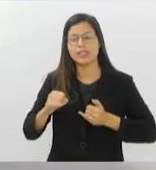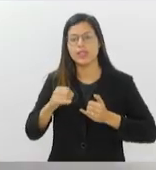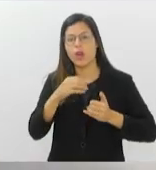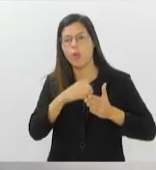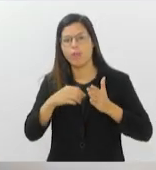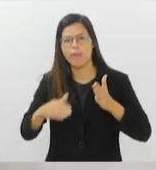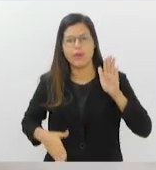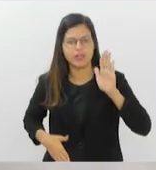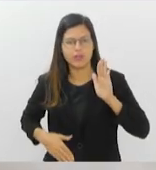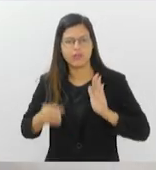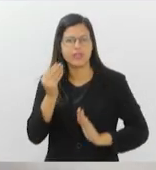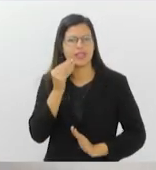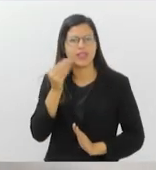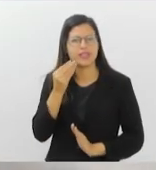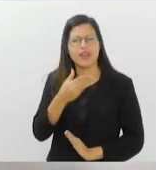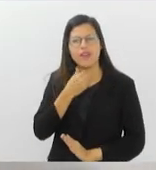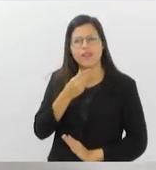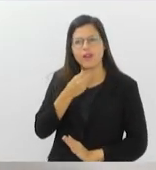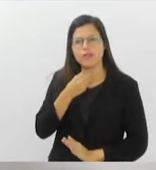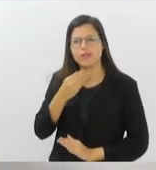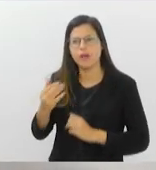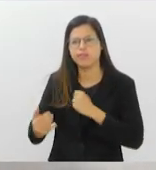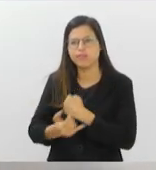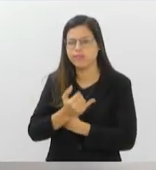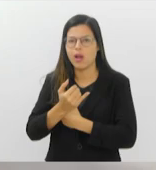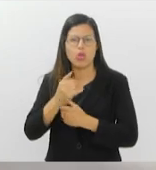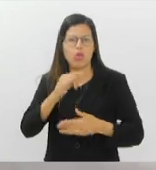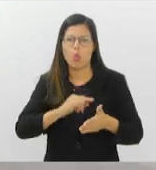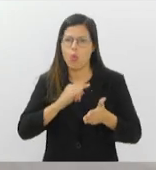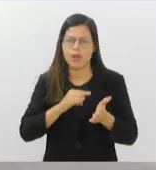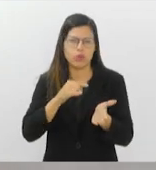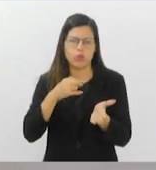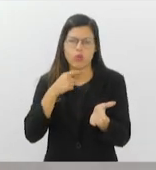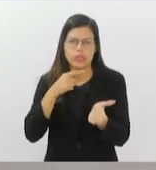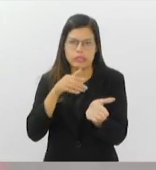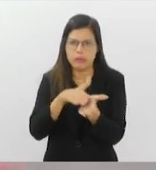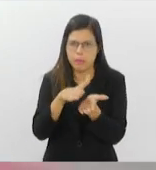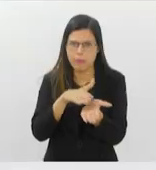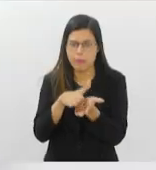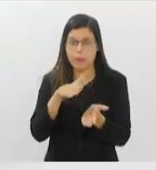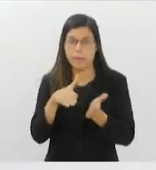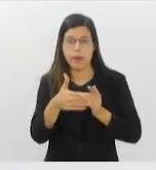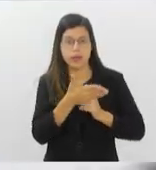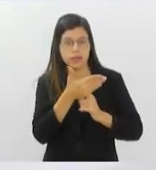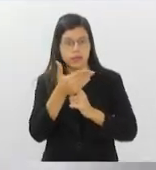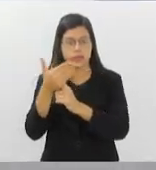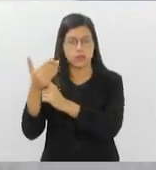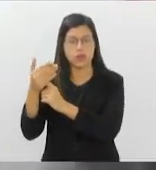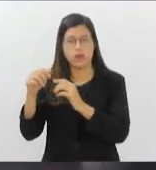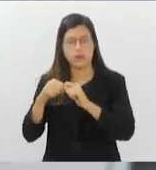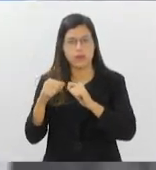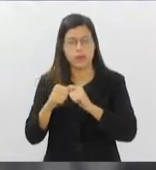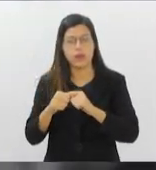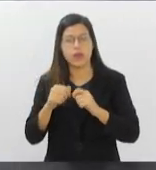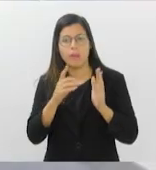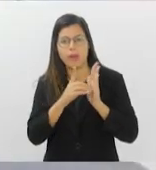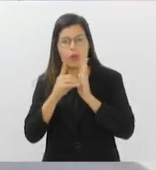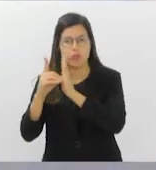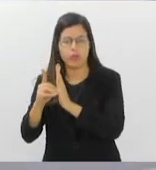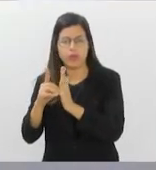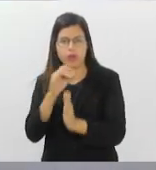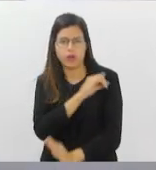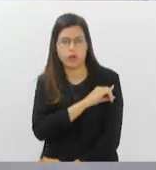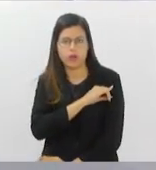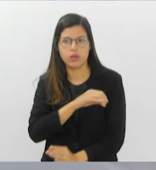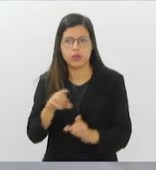passar pelo proprietário, o novo documento do carro não será emitido. A tecnologia foi desenvolvida pelo Detran RJ em parceria com o